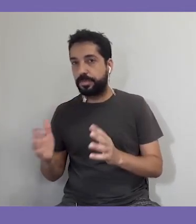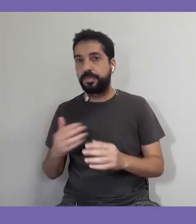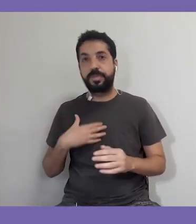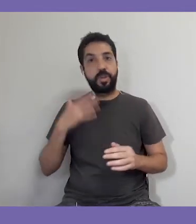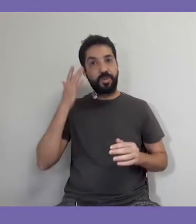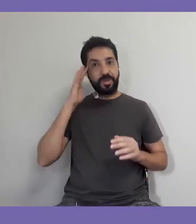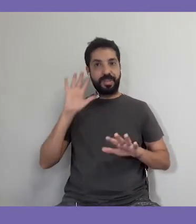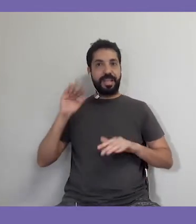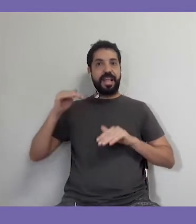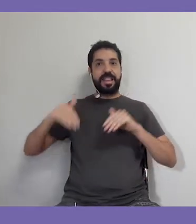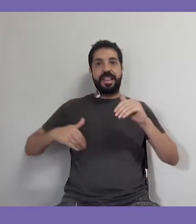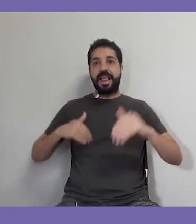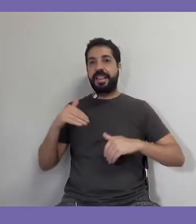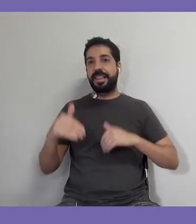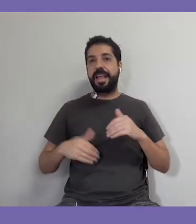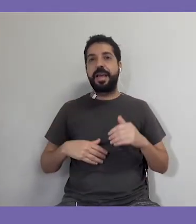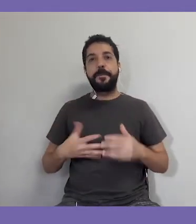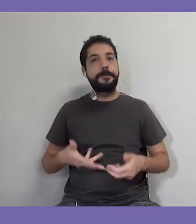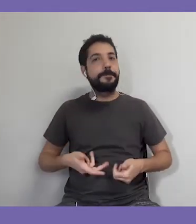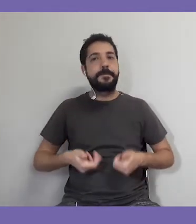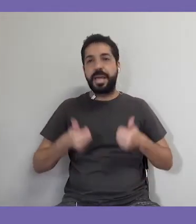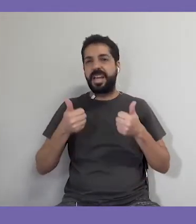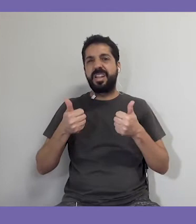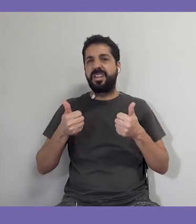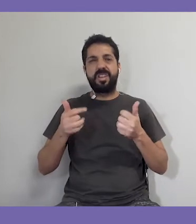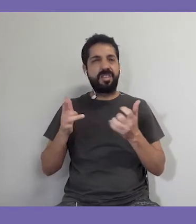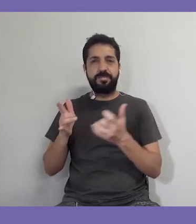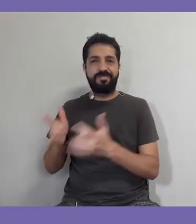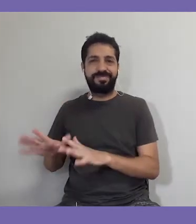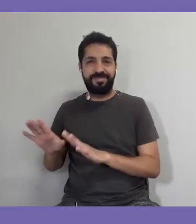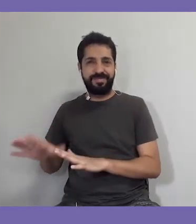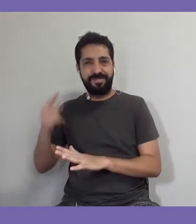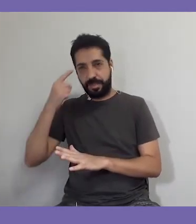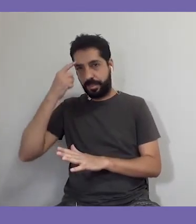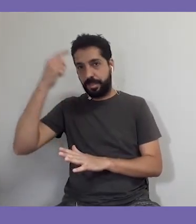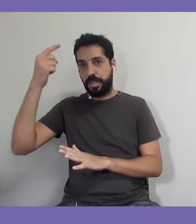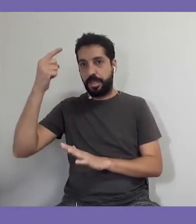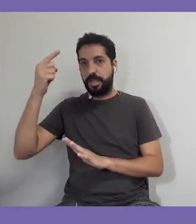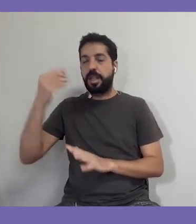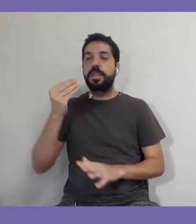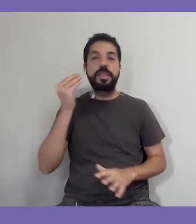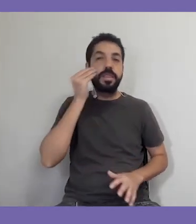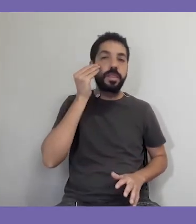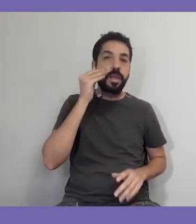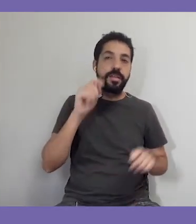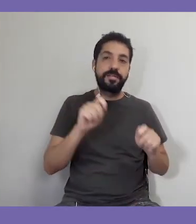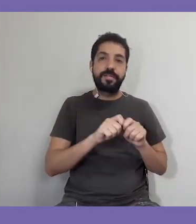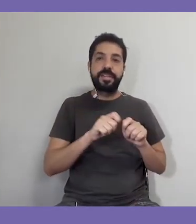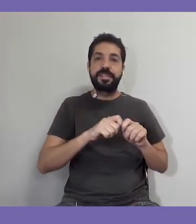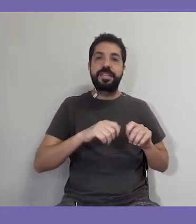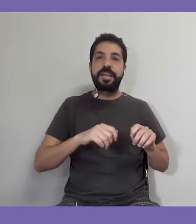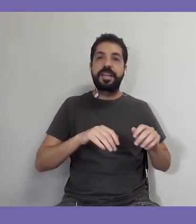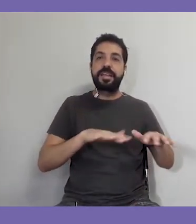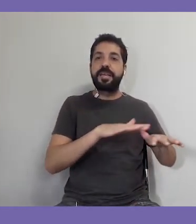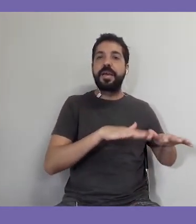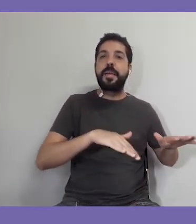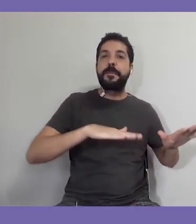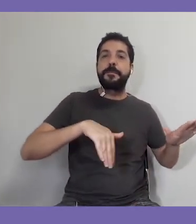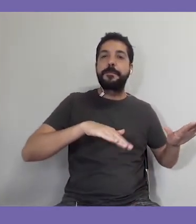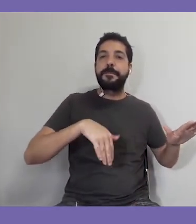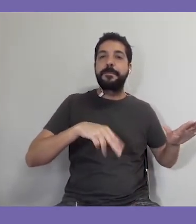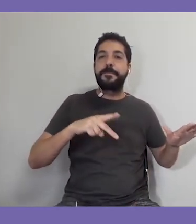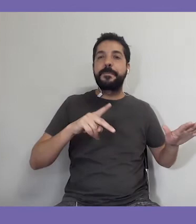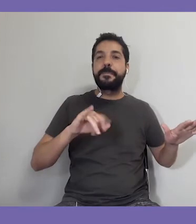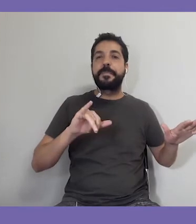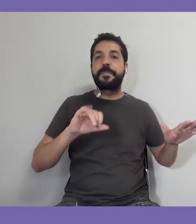Não sei nadar, né? Então a gente preferiu desistir dessa ideia e tentar fazer na piscina, que seria